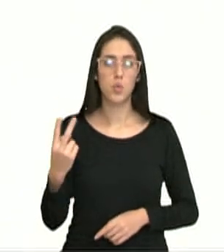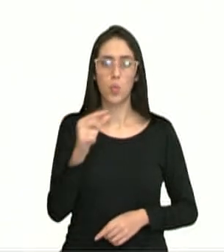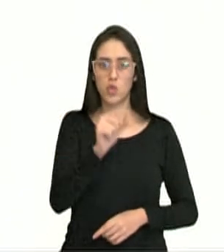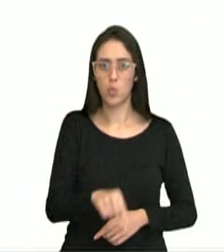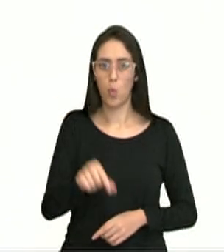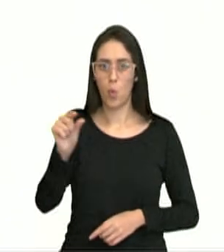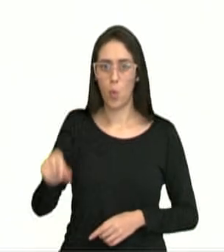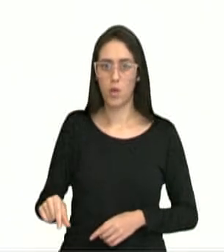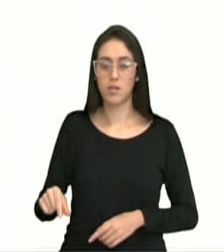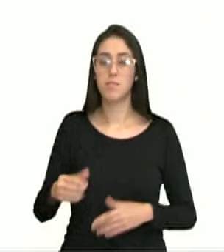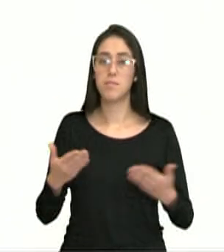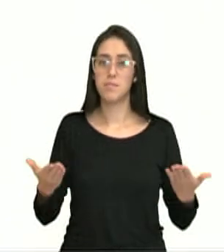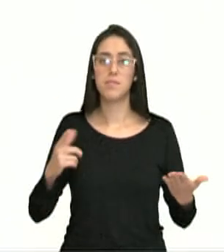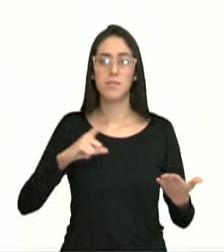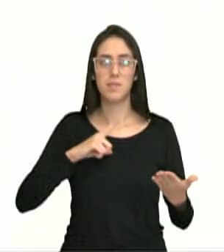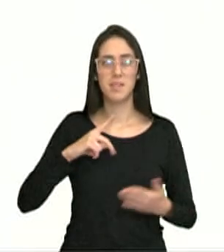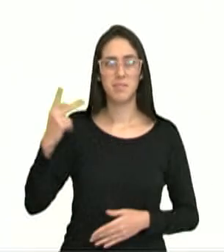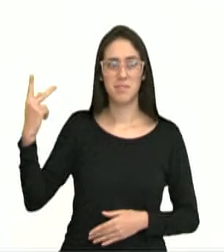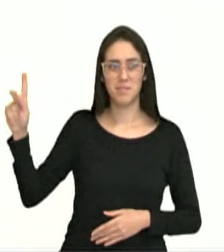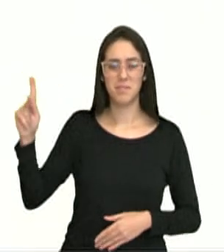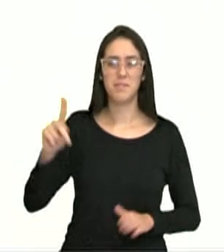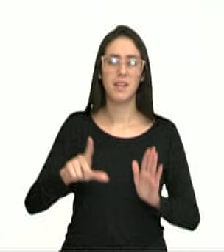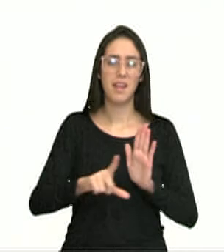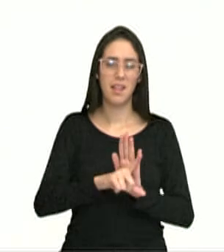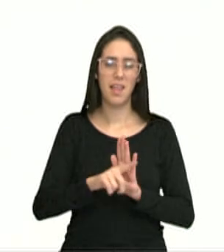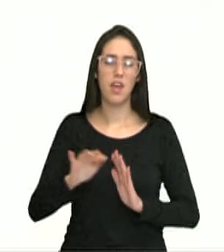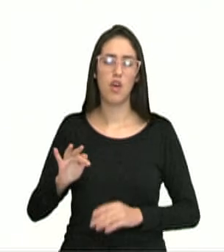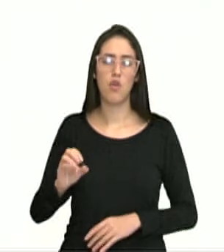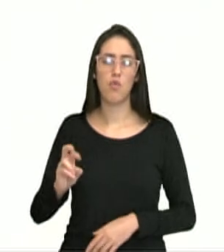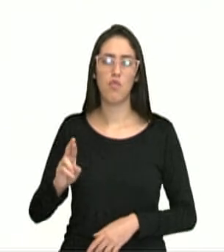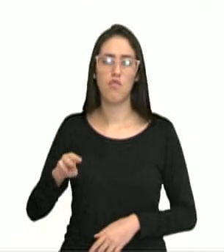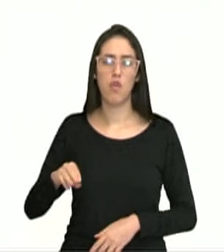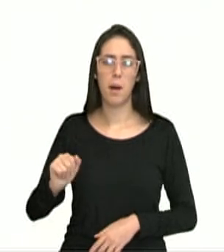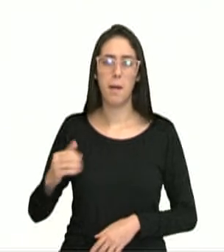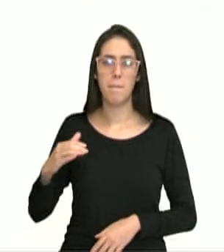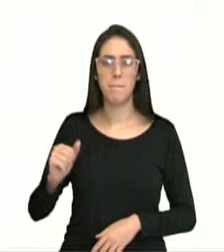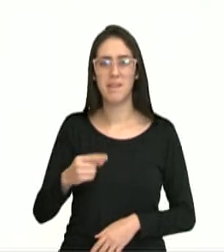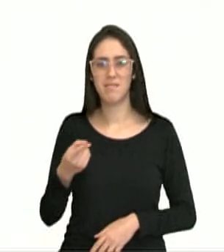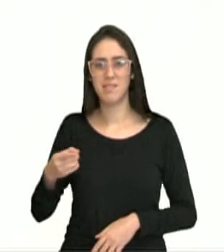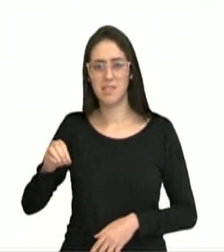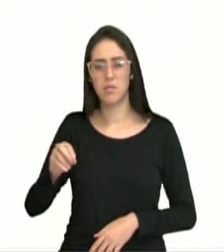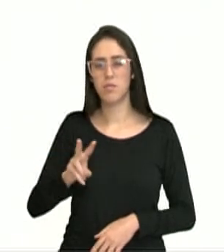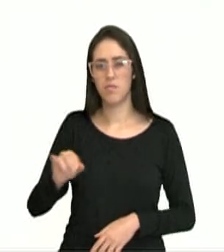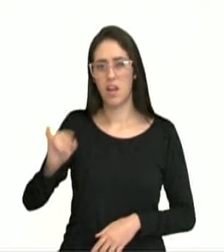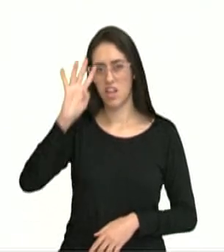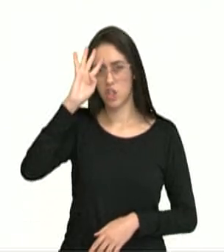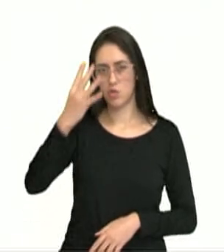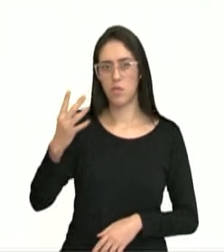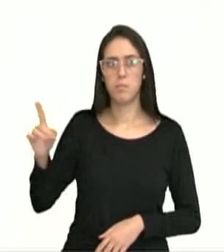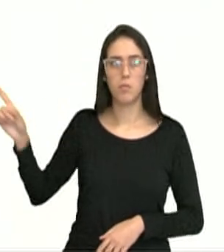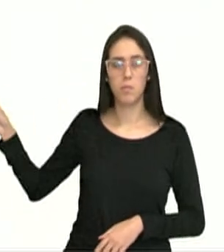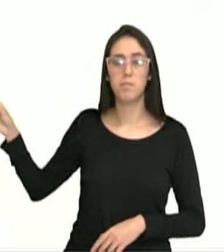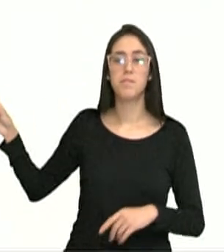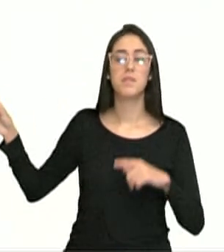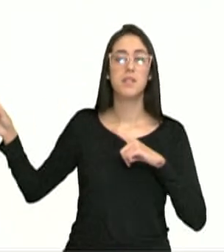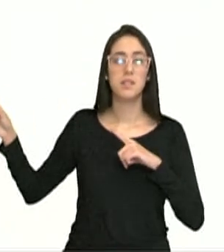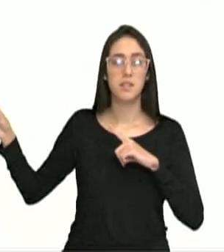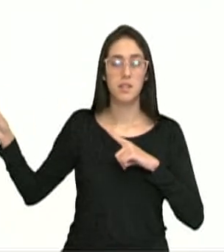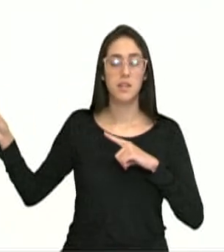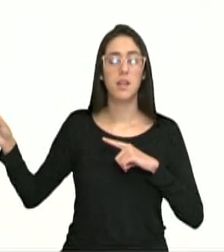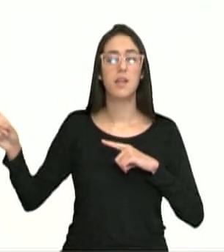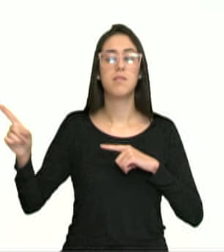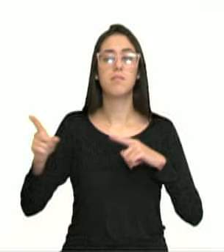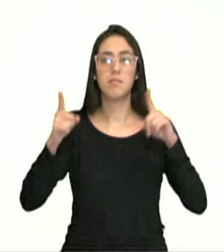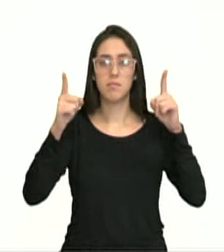agora, de acordo com a lei de formação, eu vou colocar esses termos resolvidos. Então, eu tenho uma matriz 2